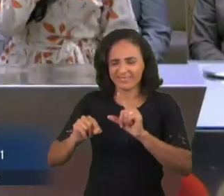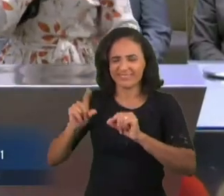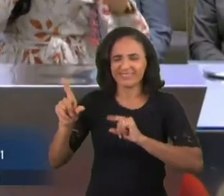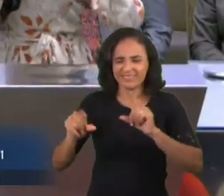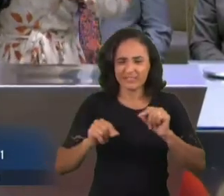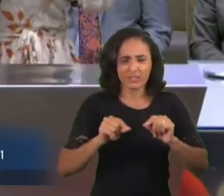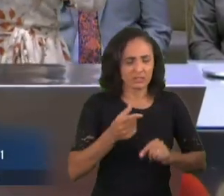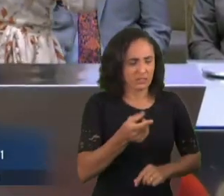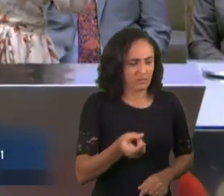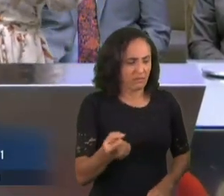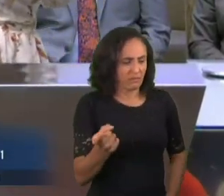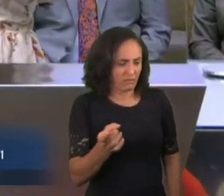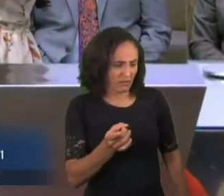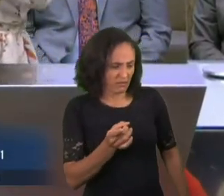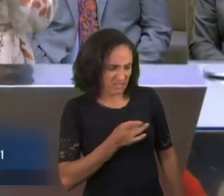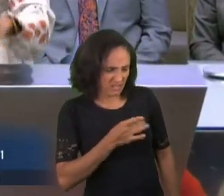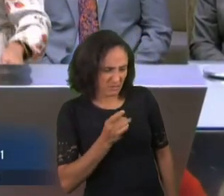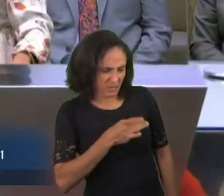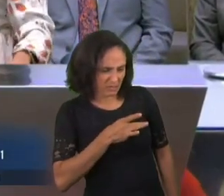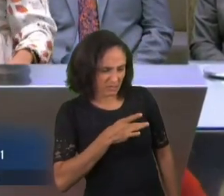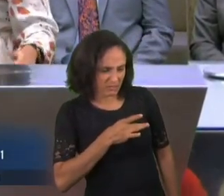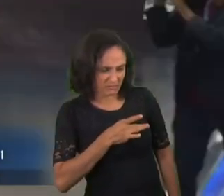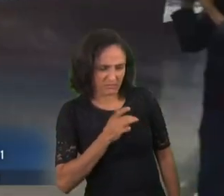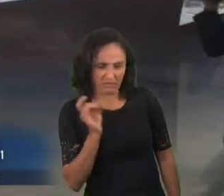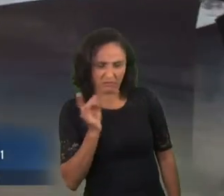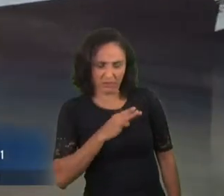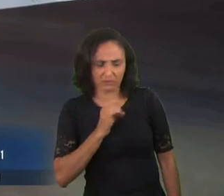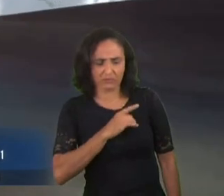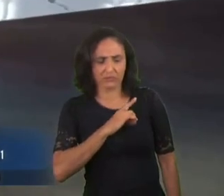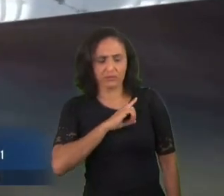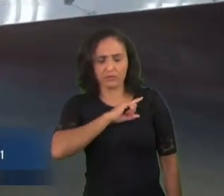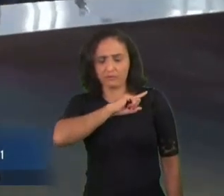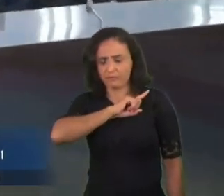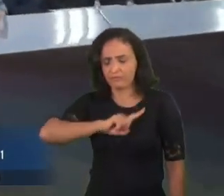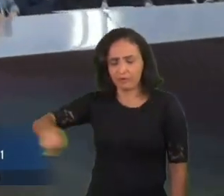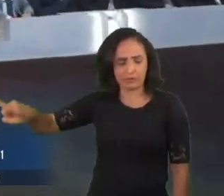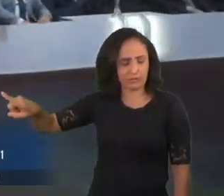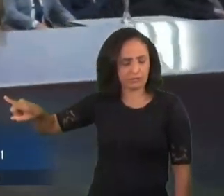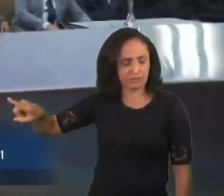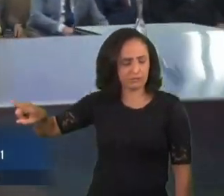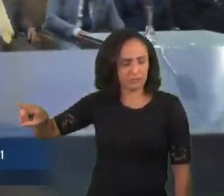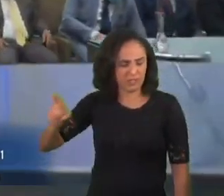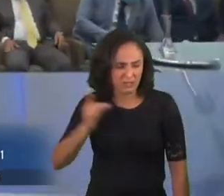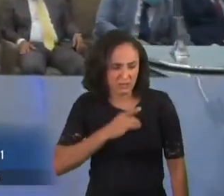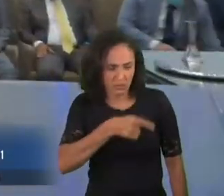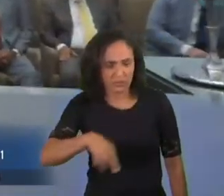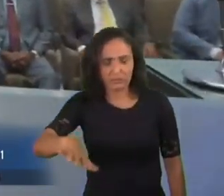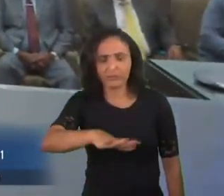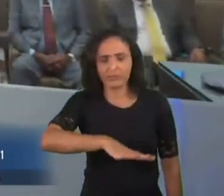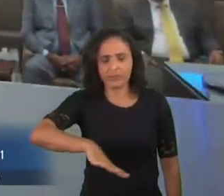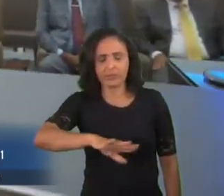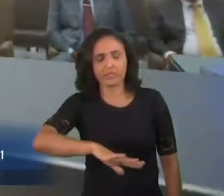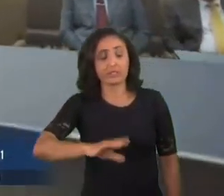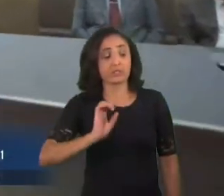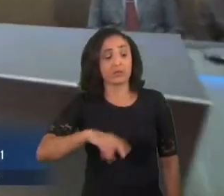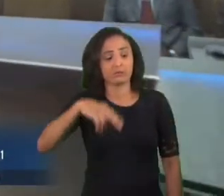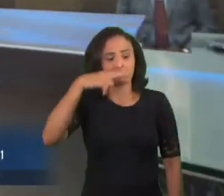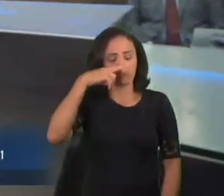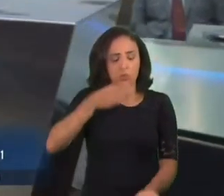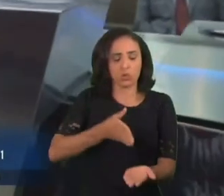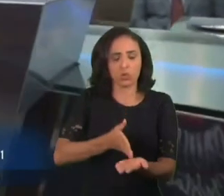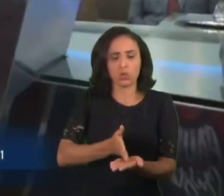selecionar. Medrosos e covardes, é pra voltar. Pois no meu exército luta só quem